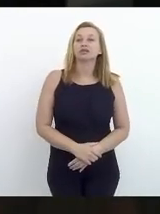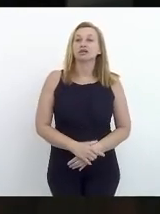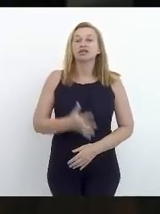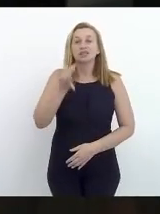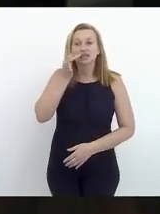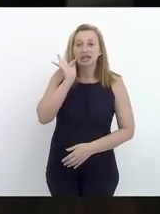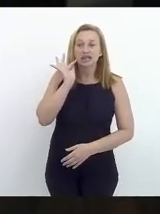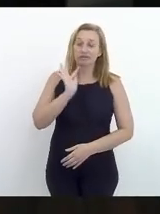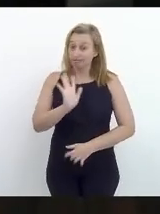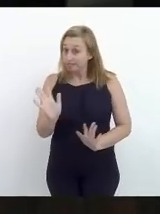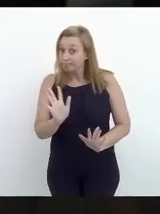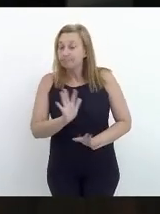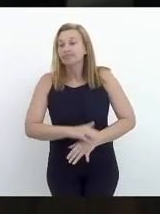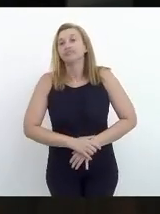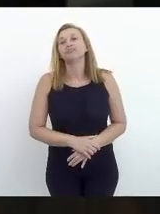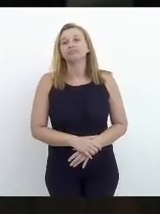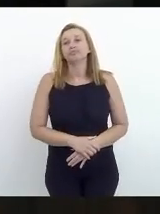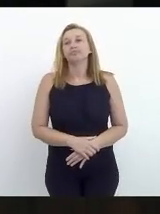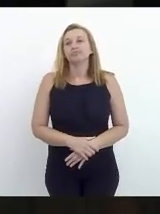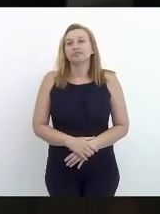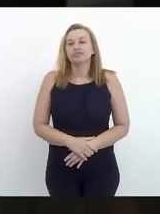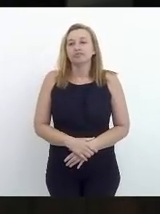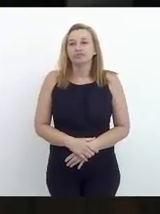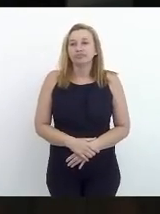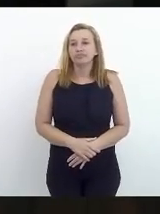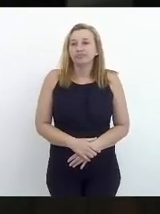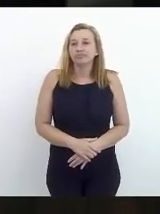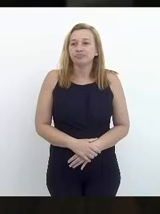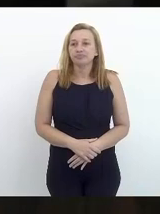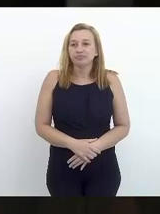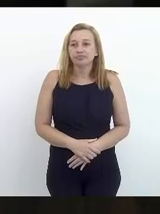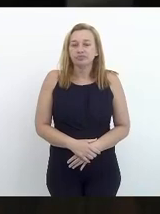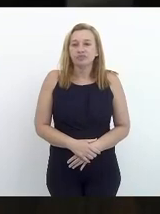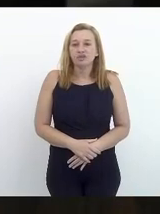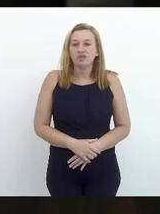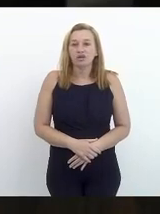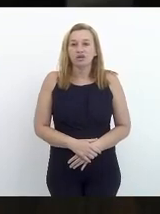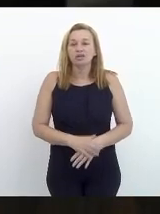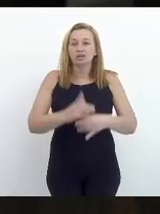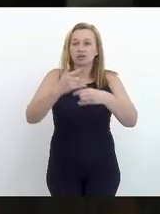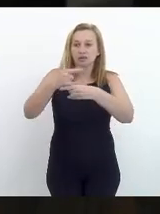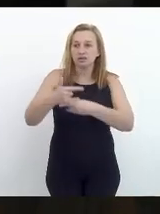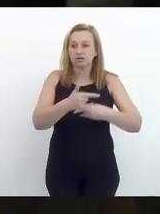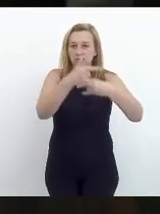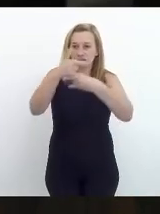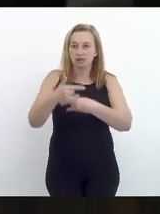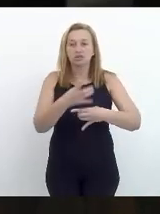Serafini, porque deputados que estamos escutando no Zoom, deputado Luiz Paulo,